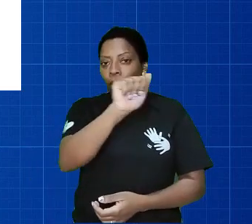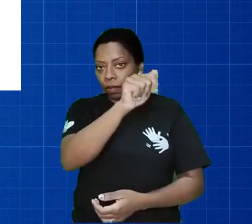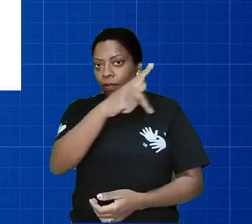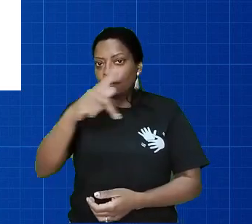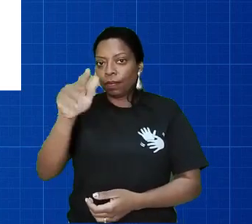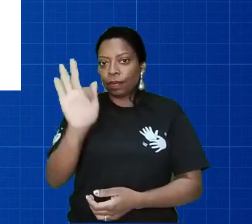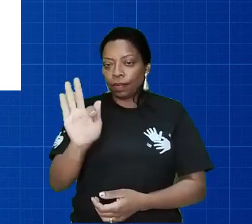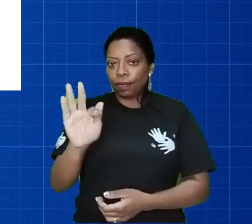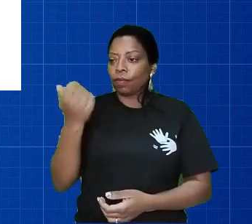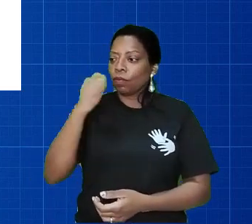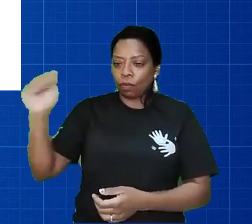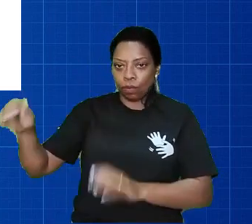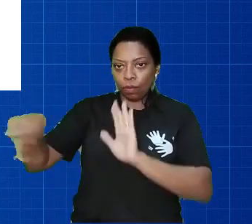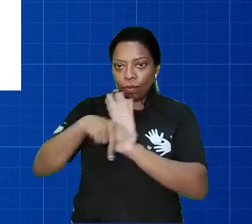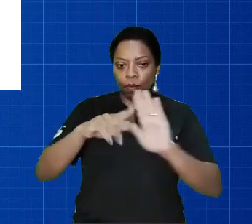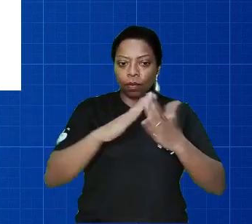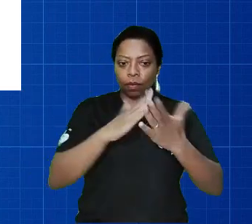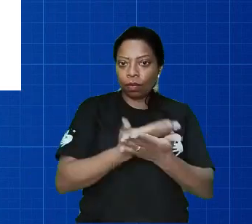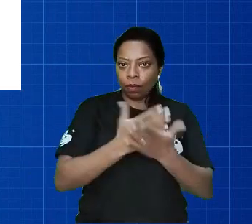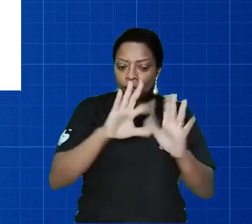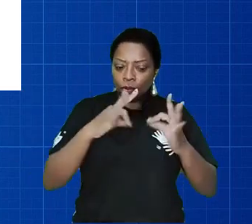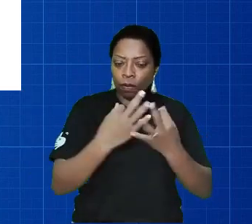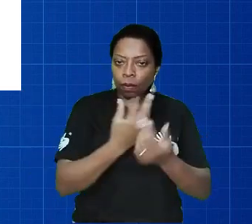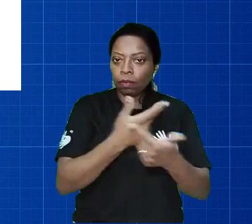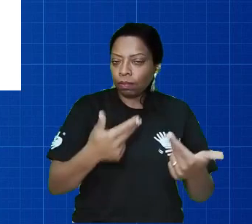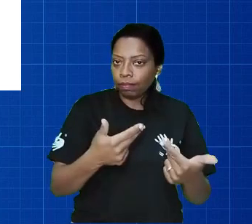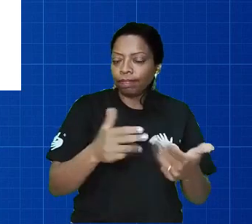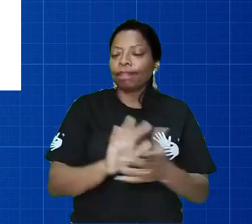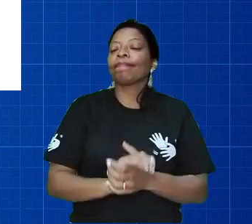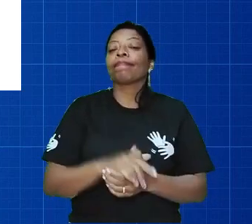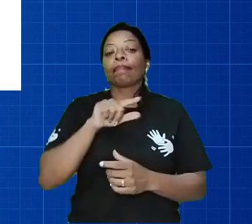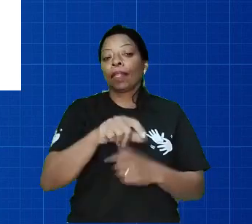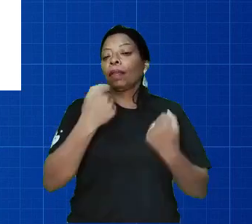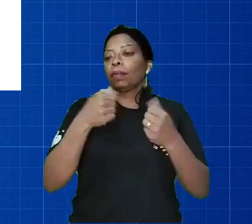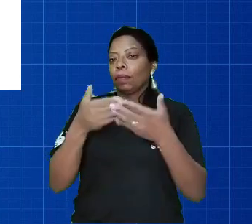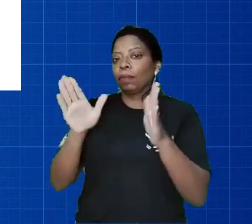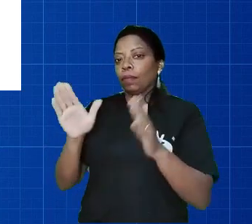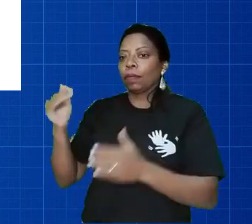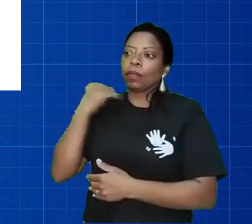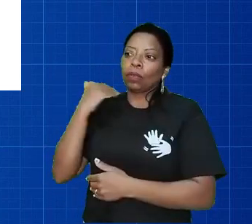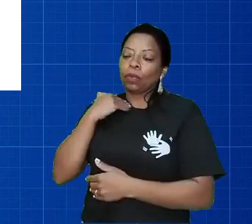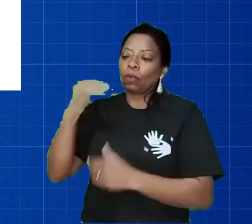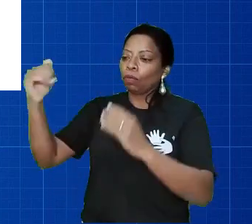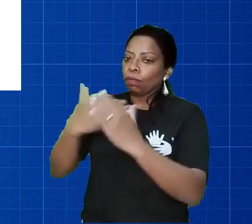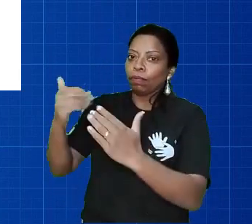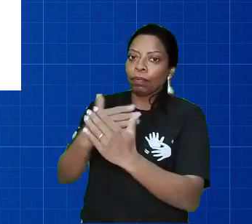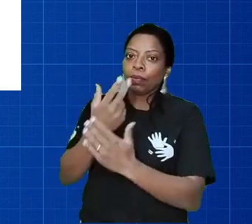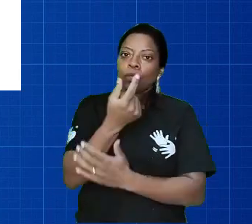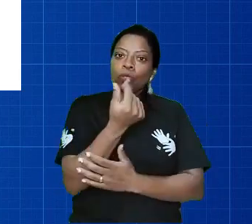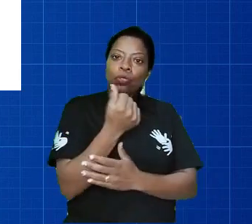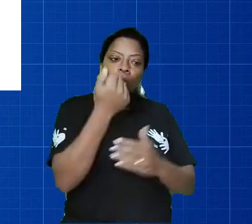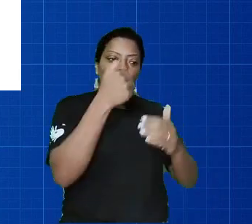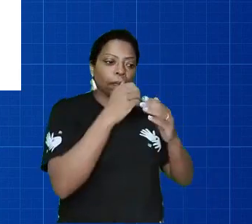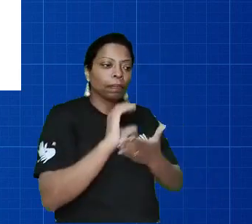pelo tesoureiro da PPF. Mas então, o que são as ações integradas? Além do PDDE